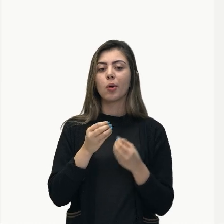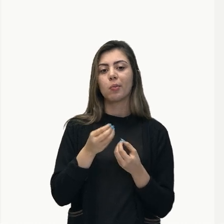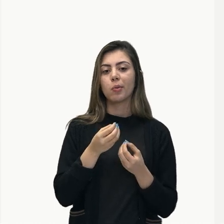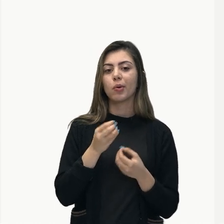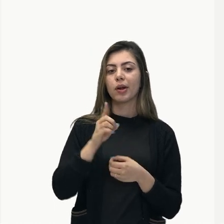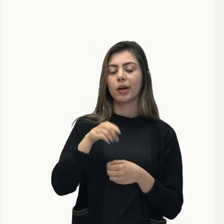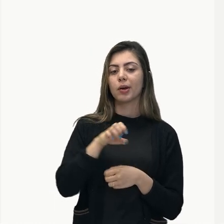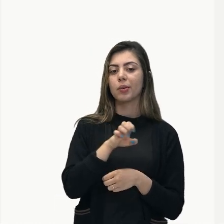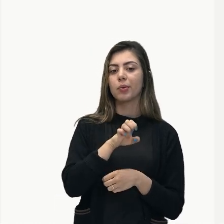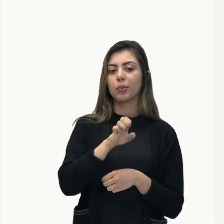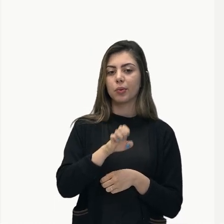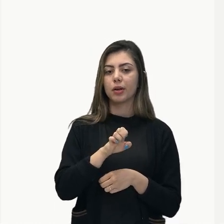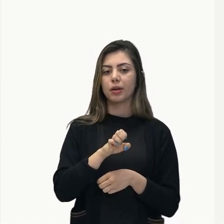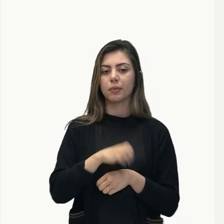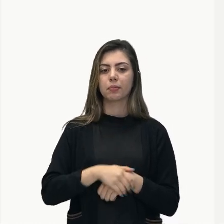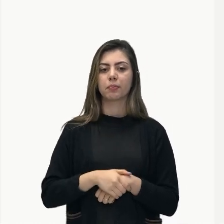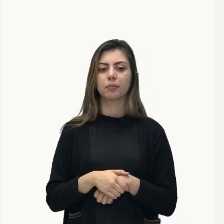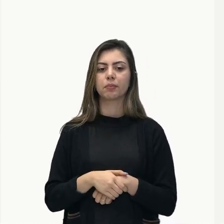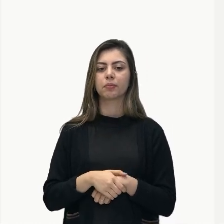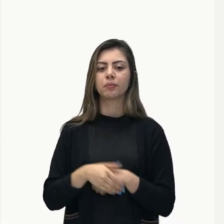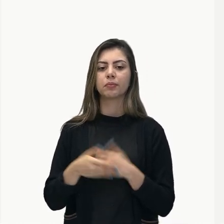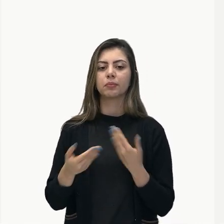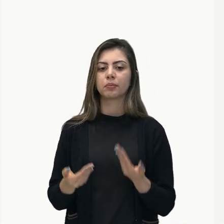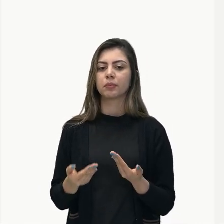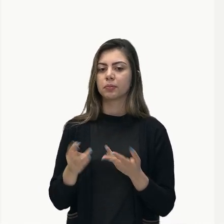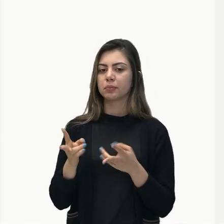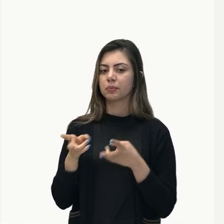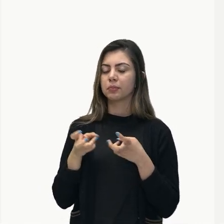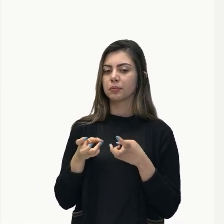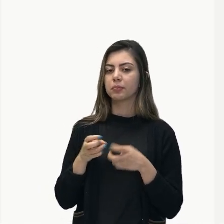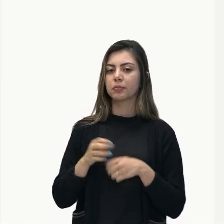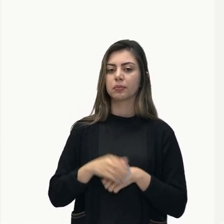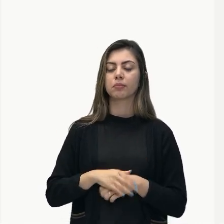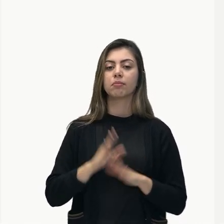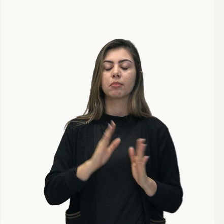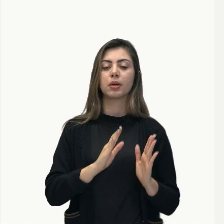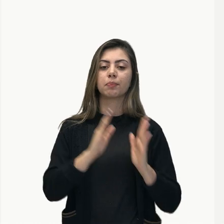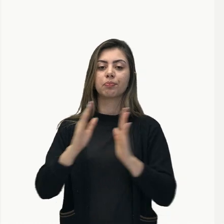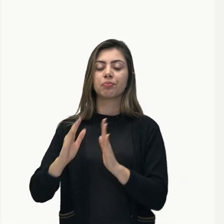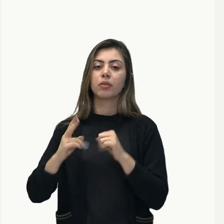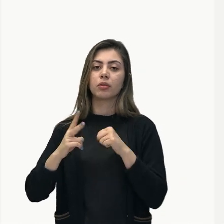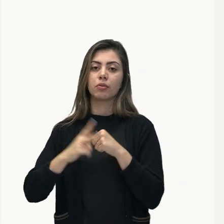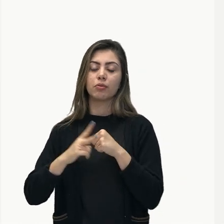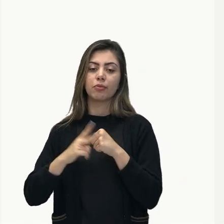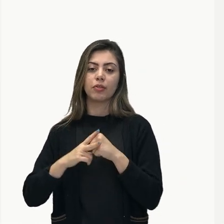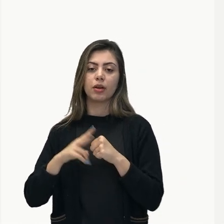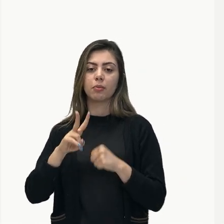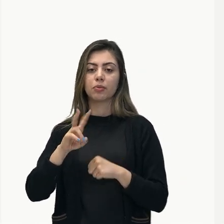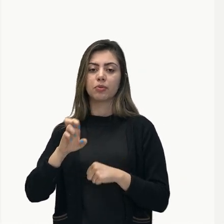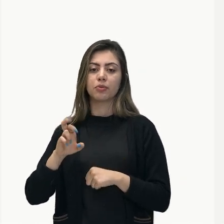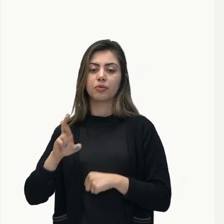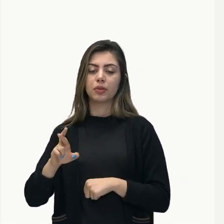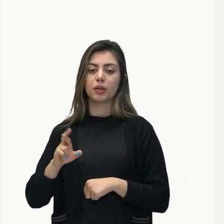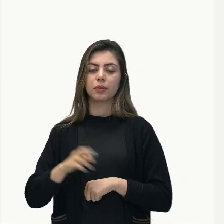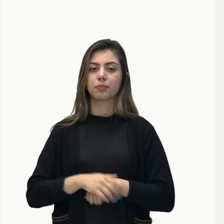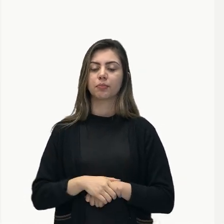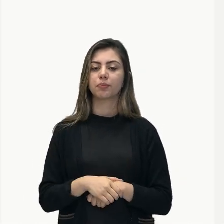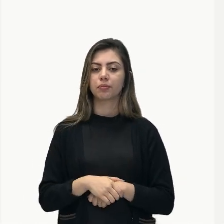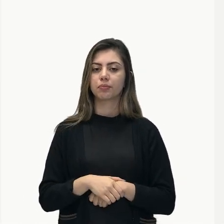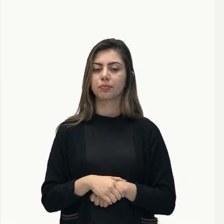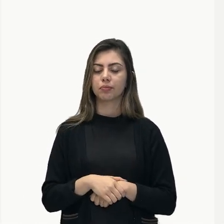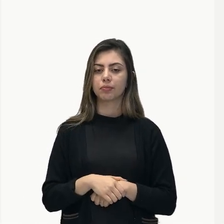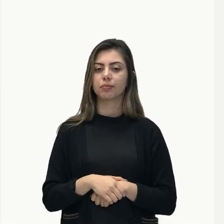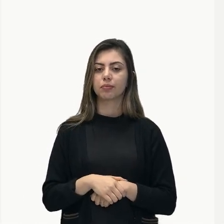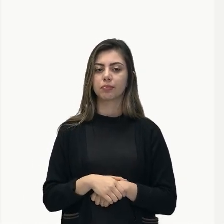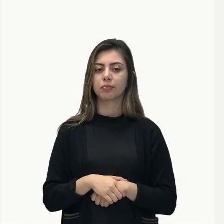Nunca aparece aqui, que eu digo, nas flexões. O verbo ver, professor. Eu veia.